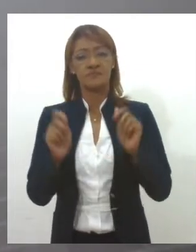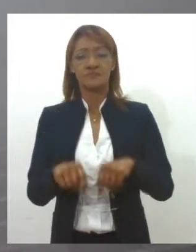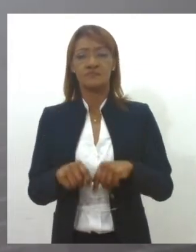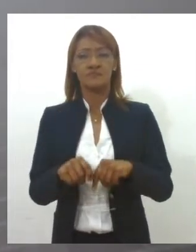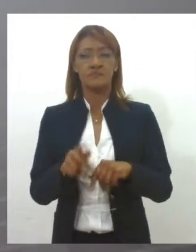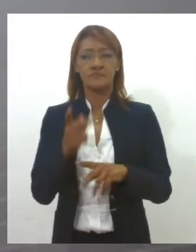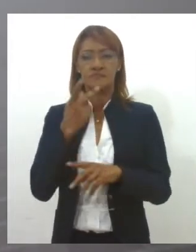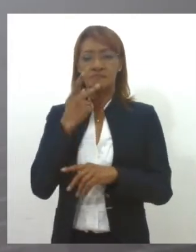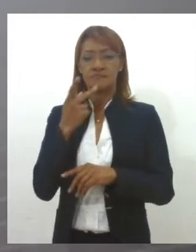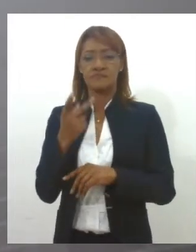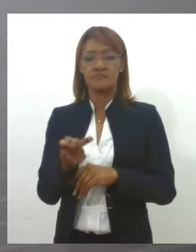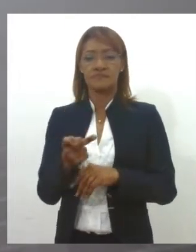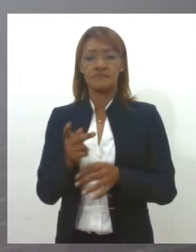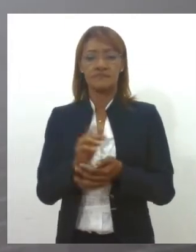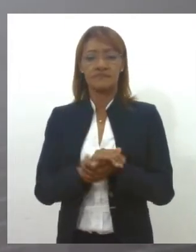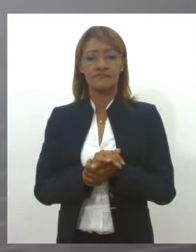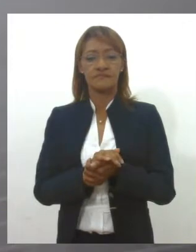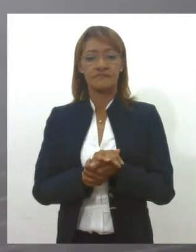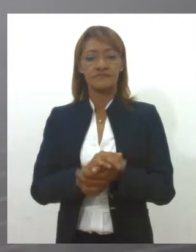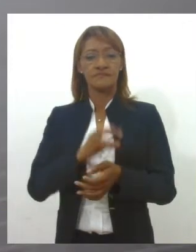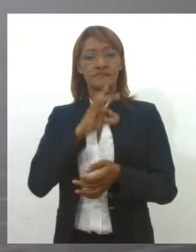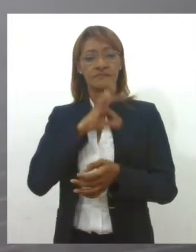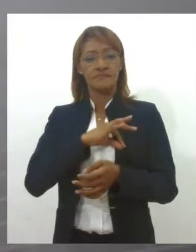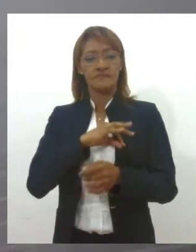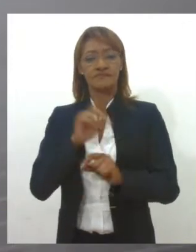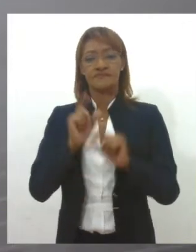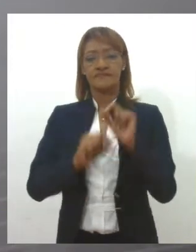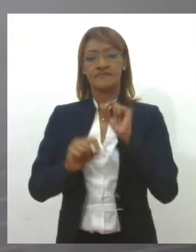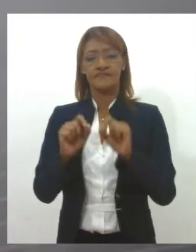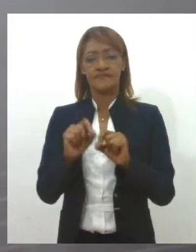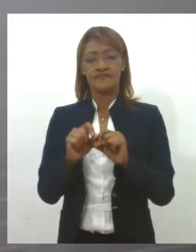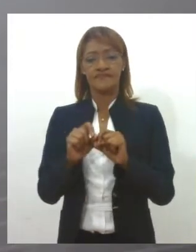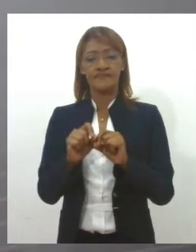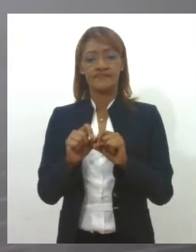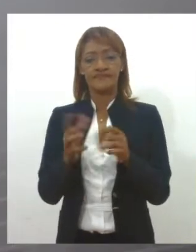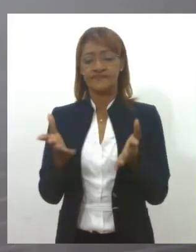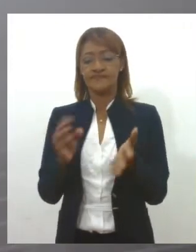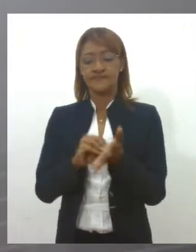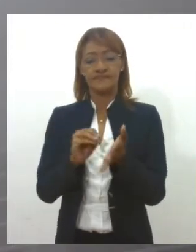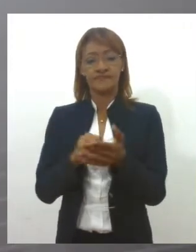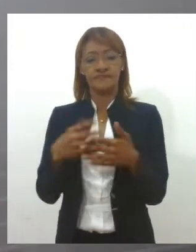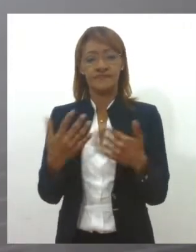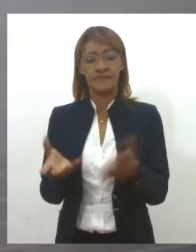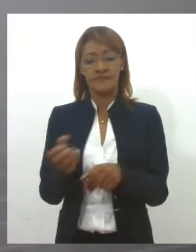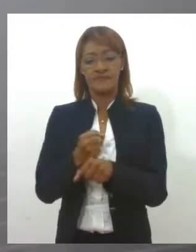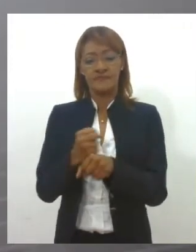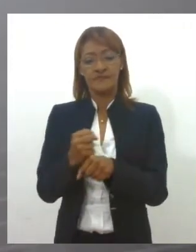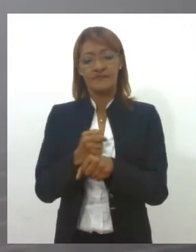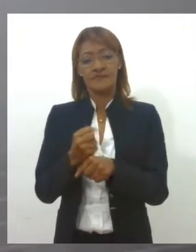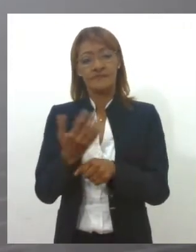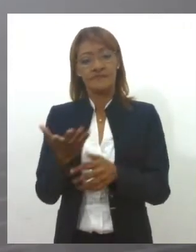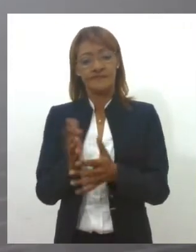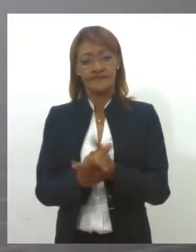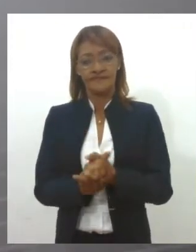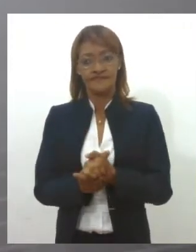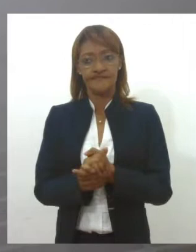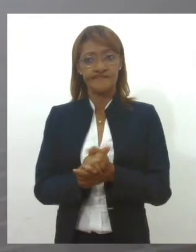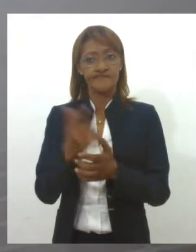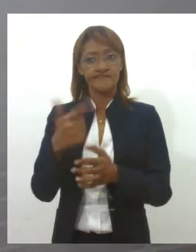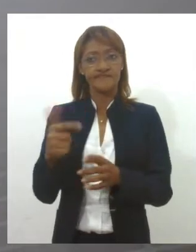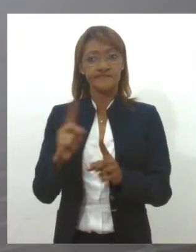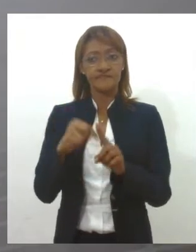relacionada à reajuste dos Servidores Públicos que é uma medida urgente que tem quase uma década que os servidores estão sem reajuste